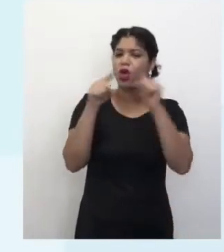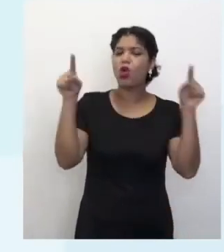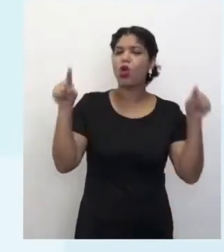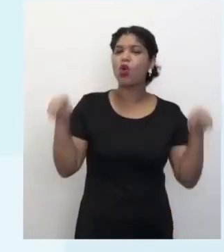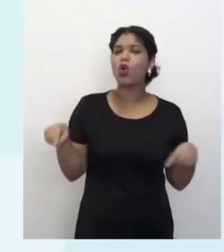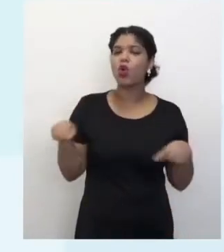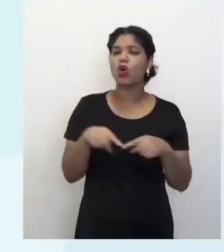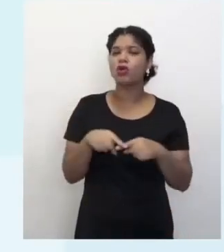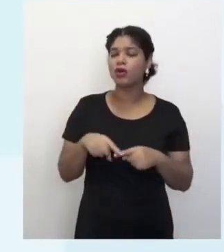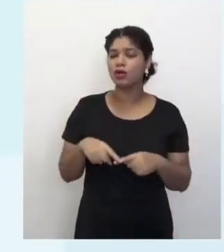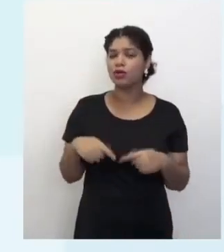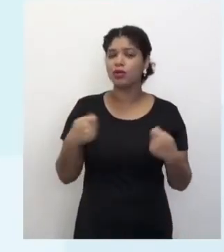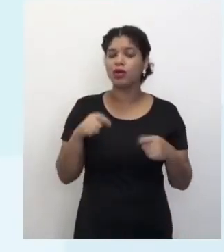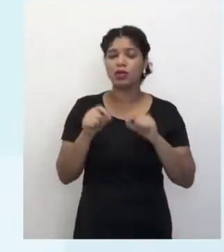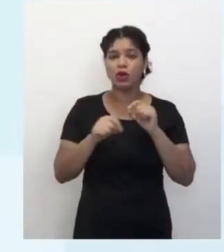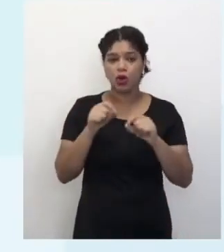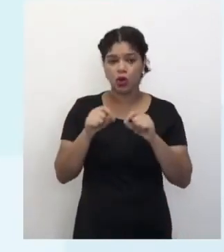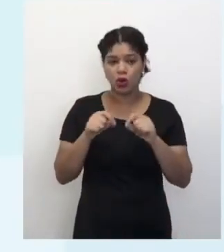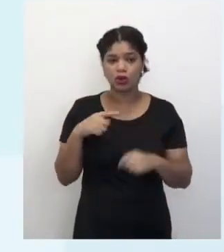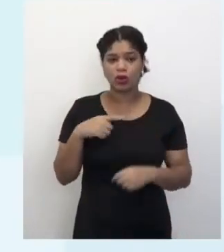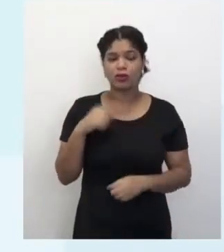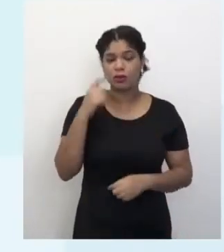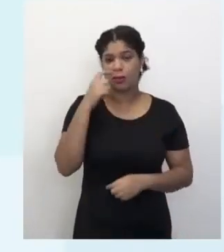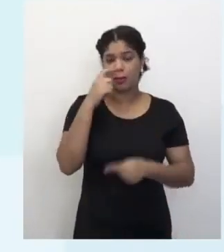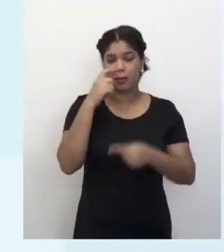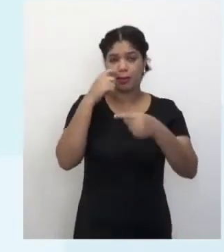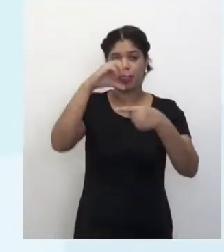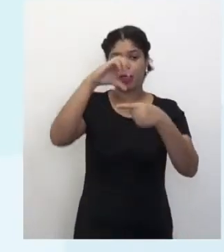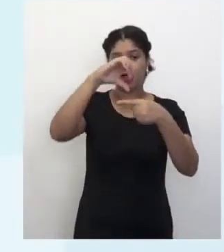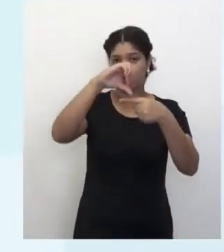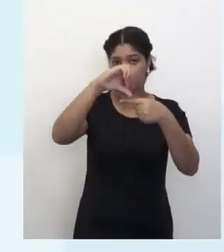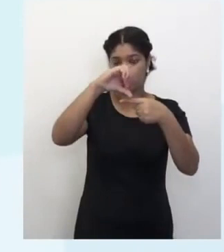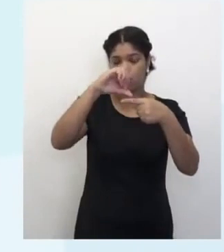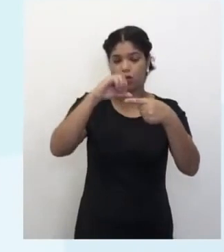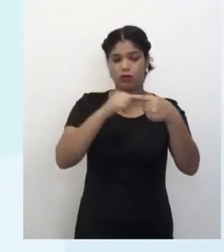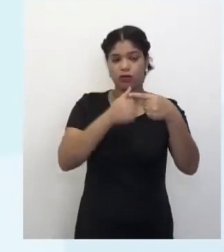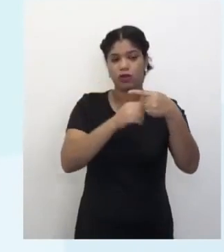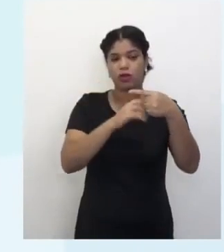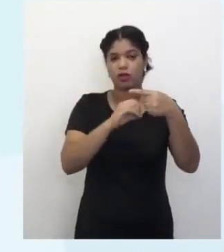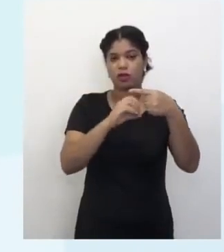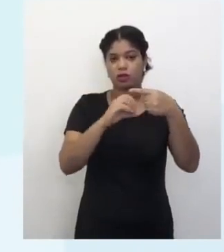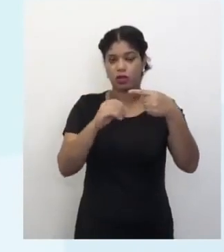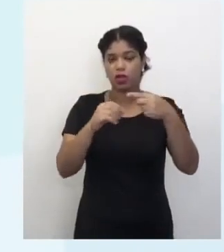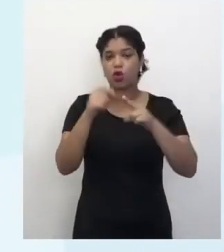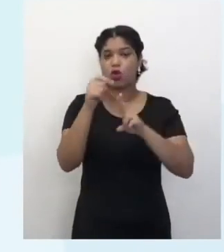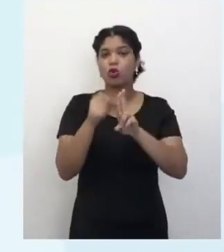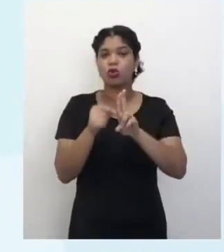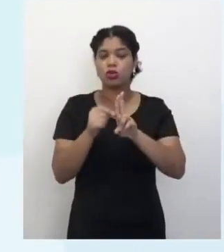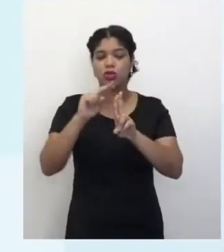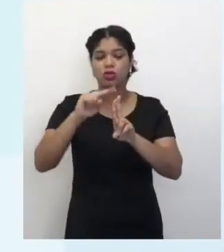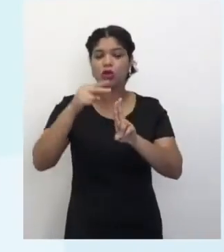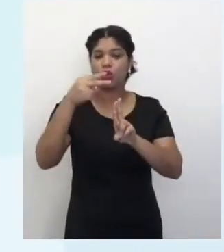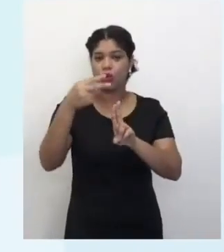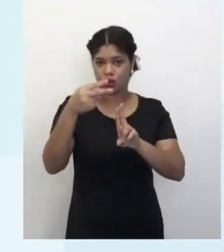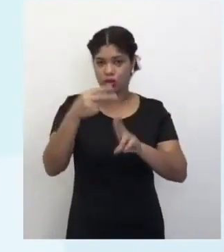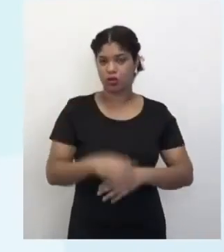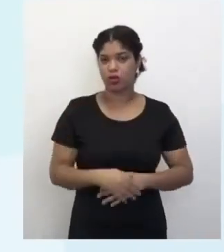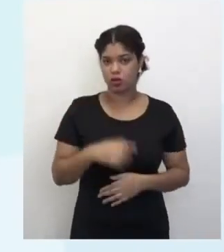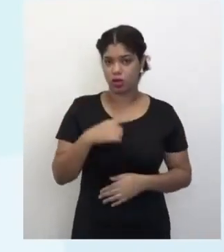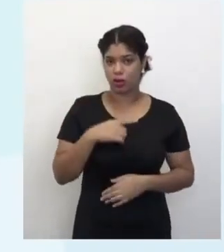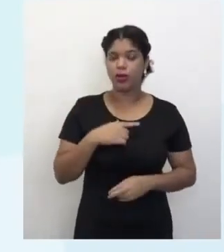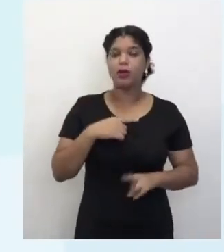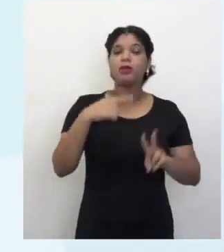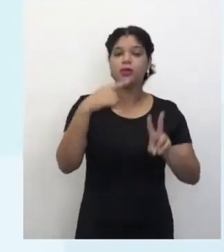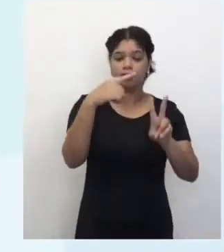a gente basta colocar a raiz quadrada da área dele para achar o lado. E aí, a gente vai falar, eu coloquei na forma